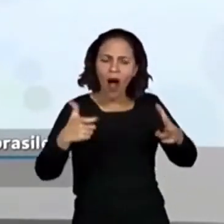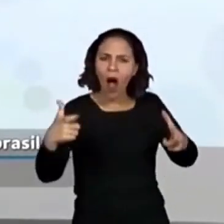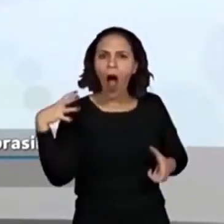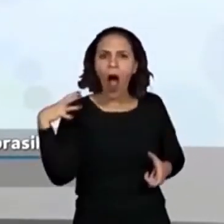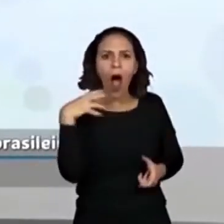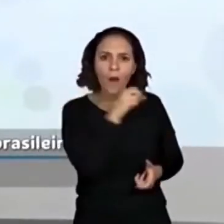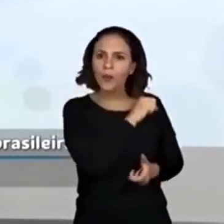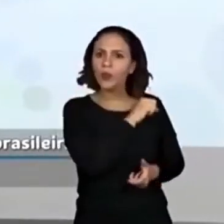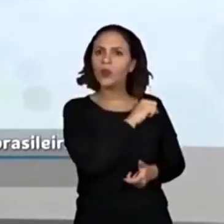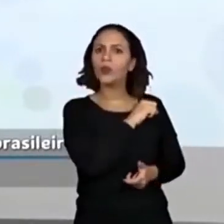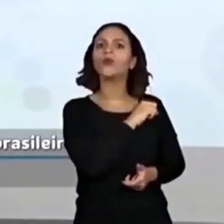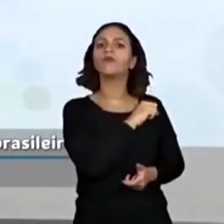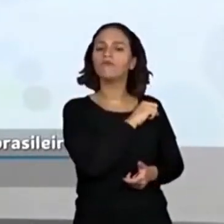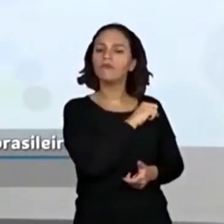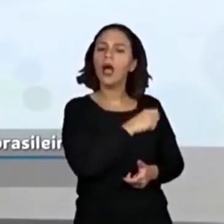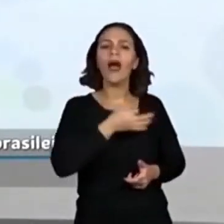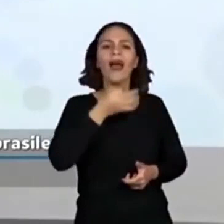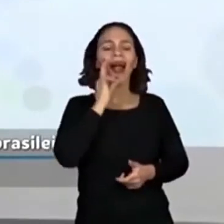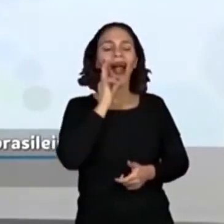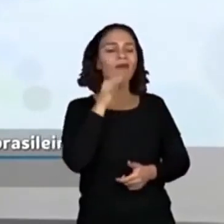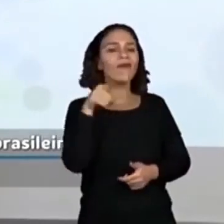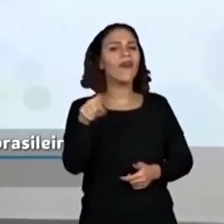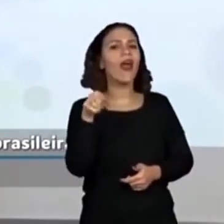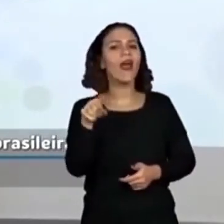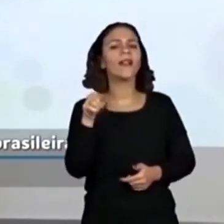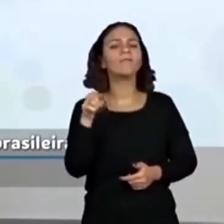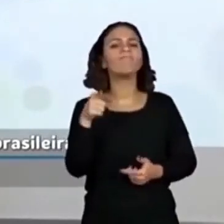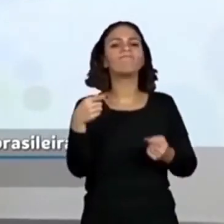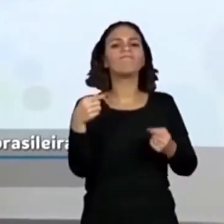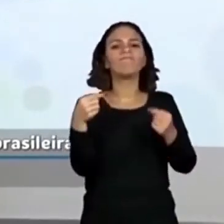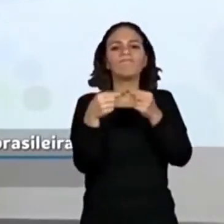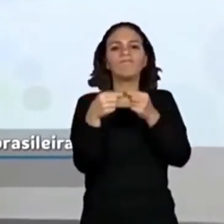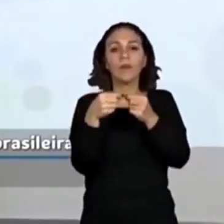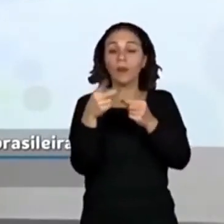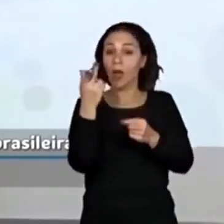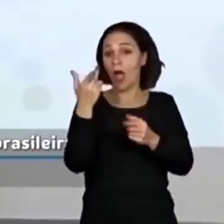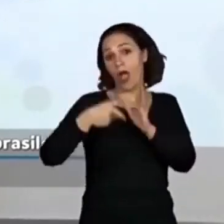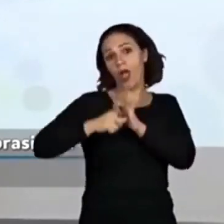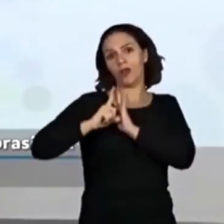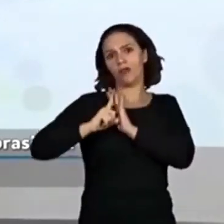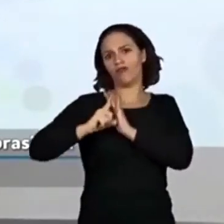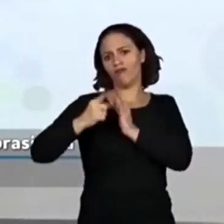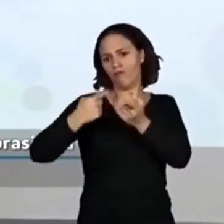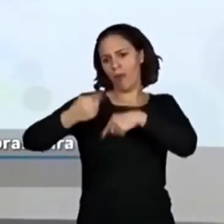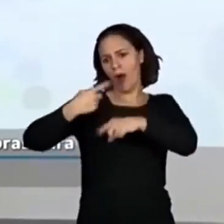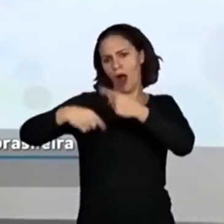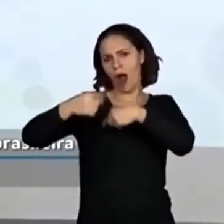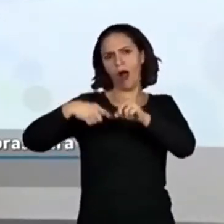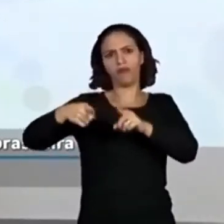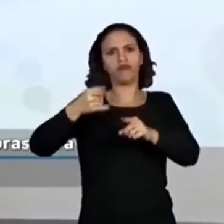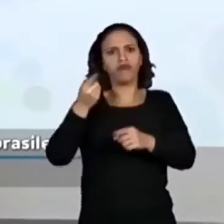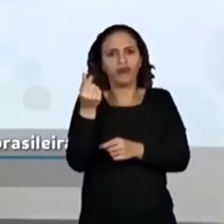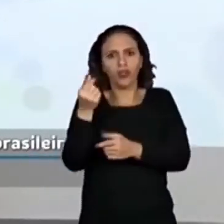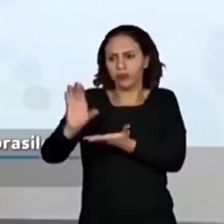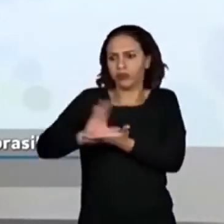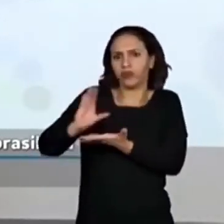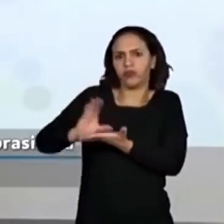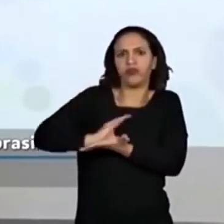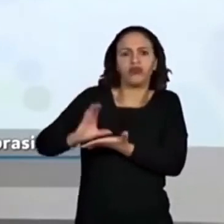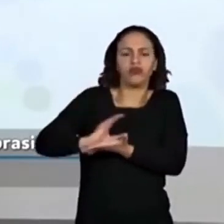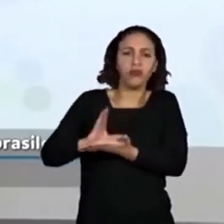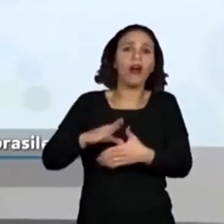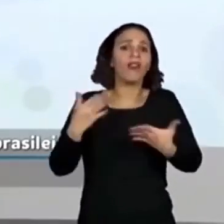né? O café era um produto que ele dava muito dinheiro, e os fazendeiros começaram a